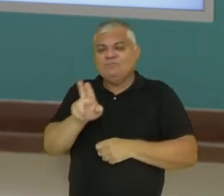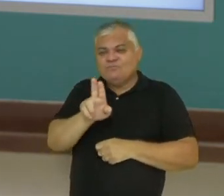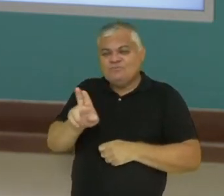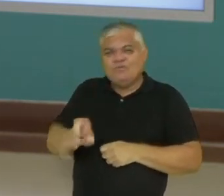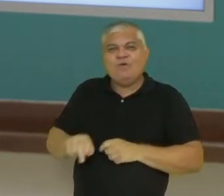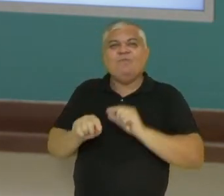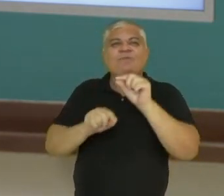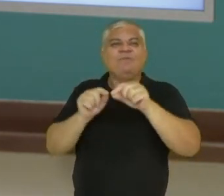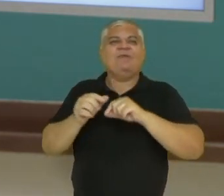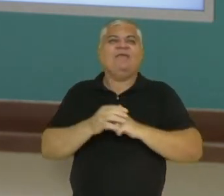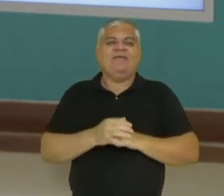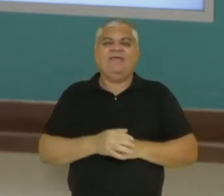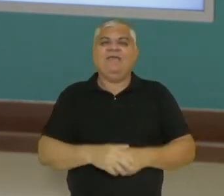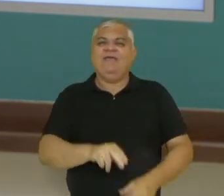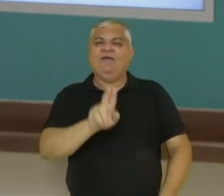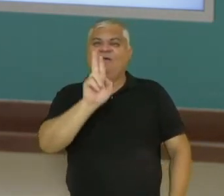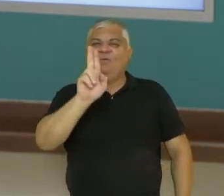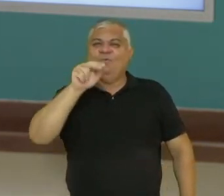chamamos de